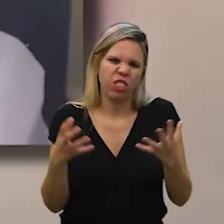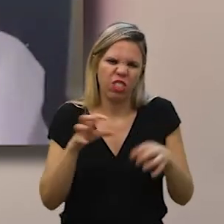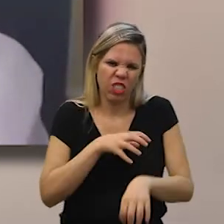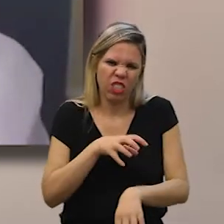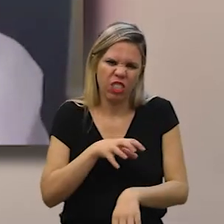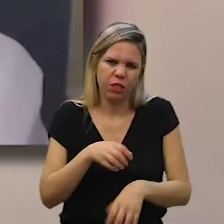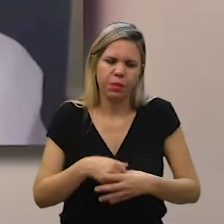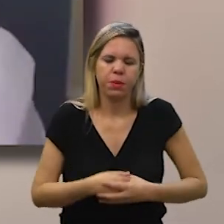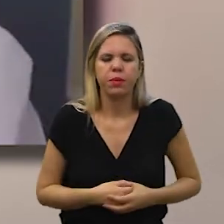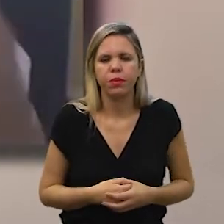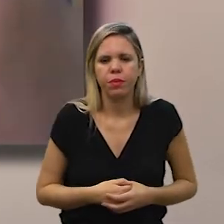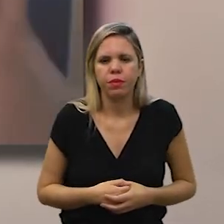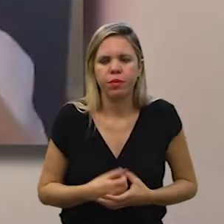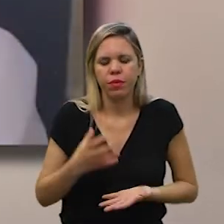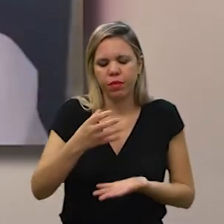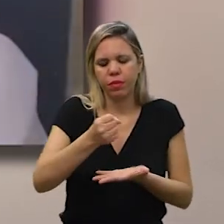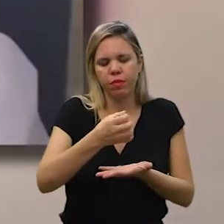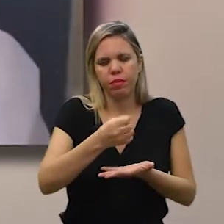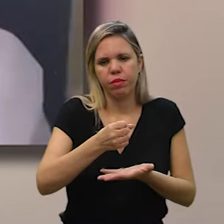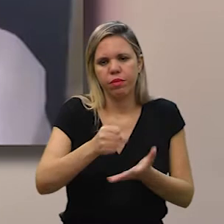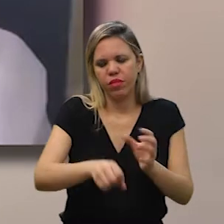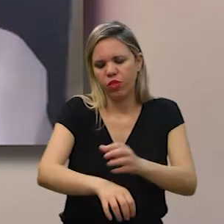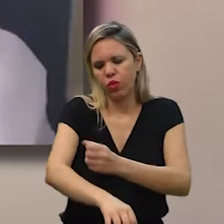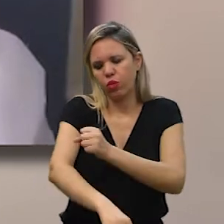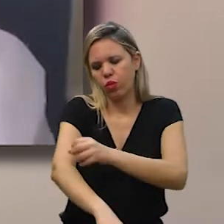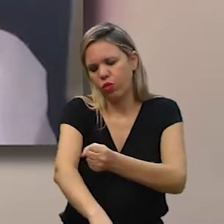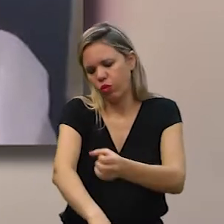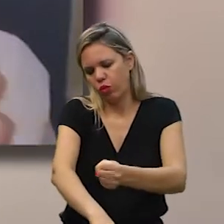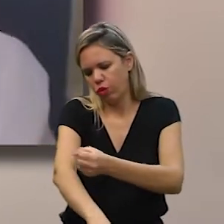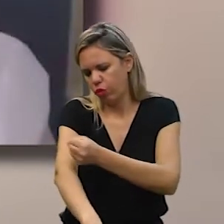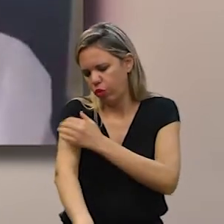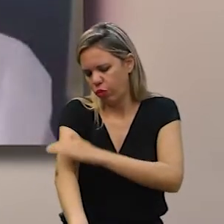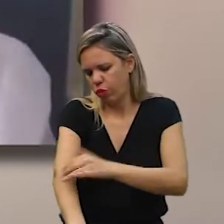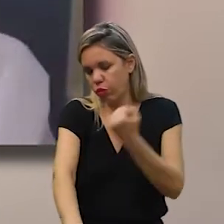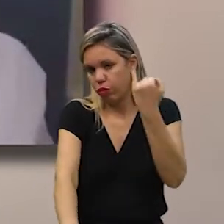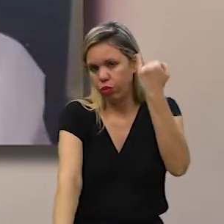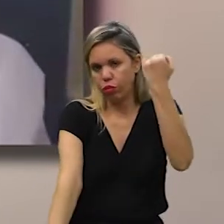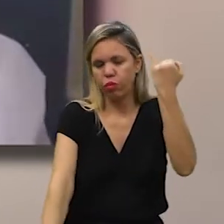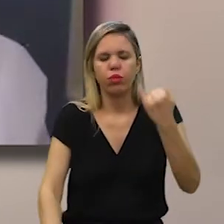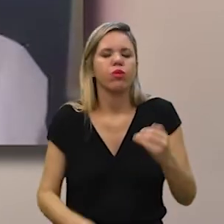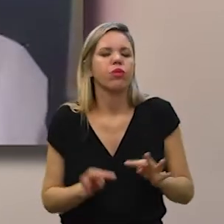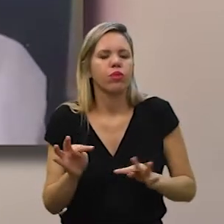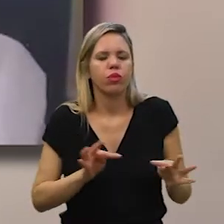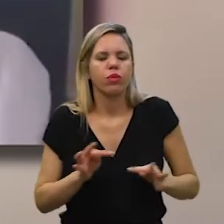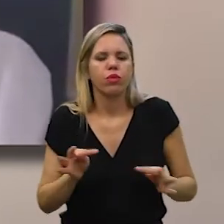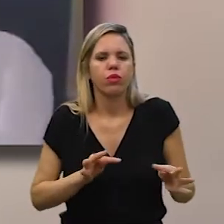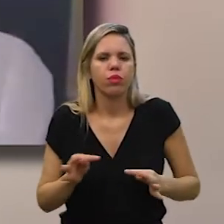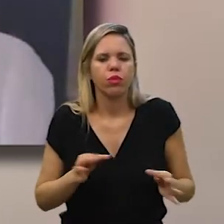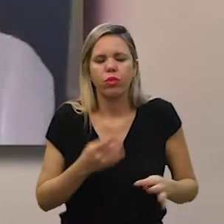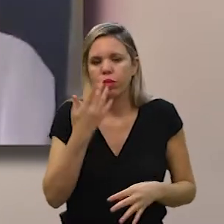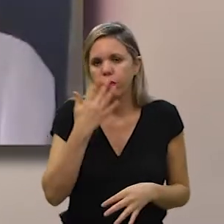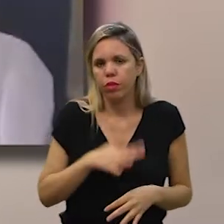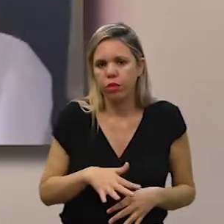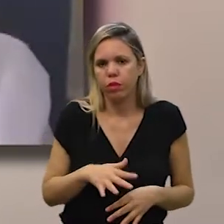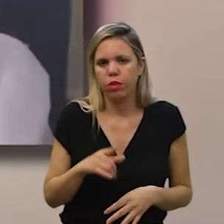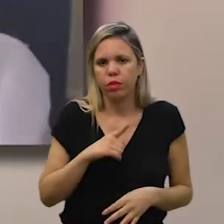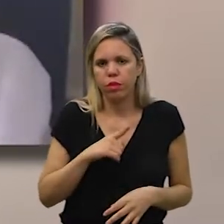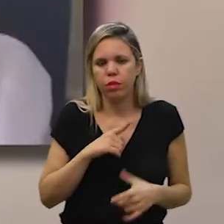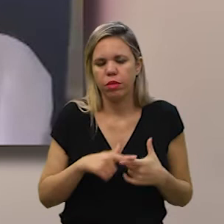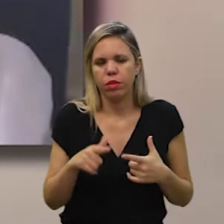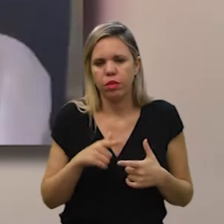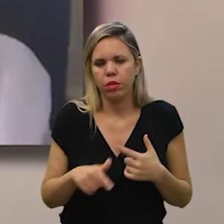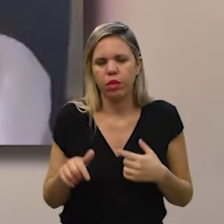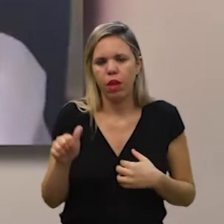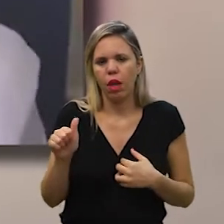causar alergia, né? Os hidratantes, que a gente falou que é muito importante no tratamento da criança que tem